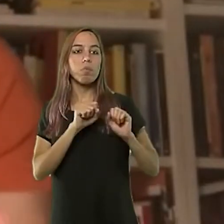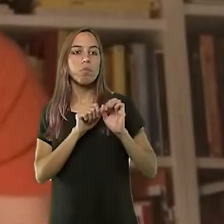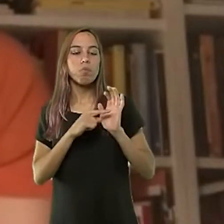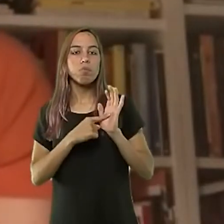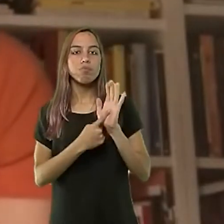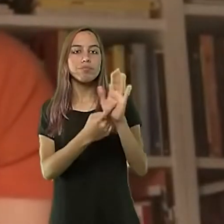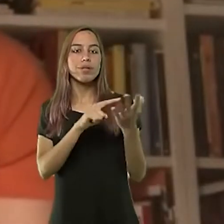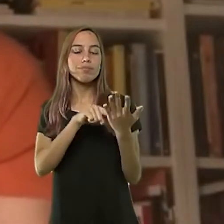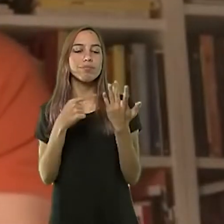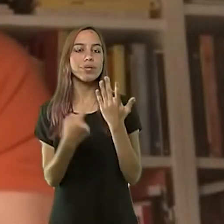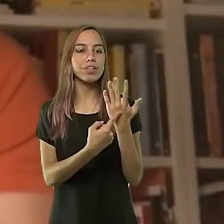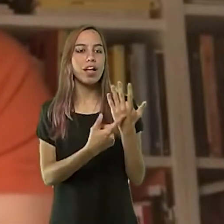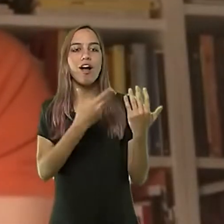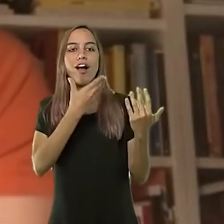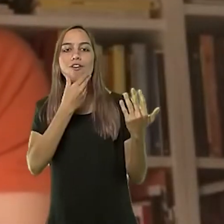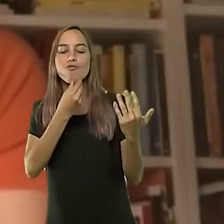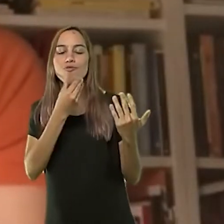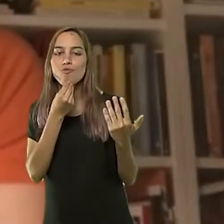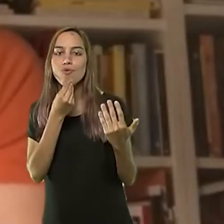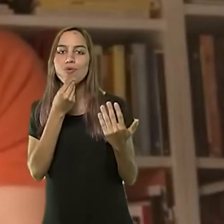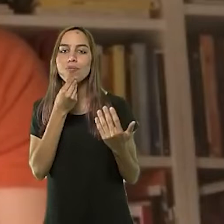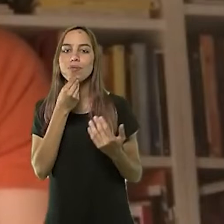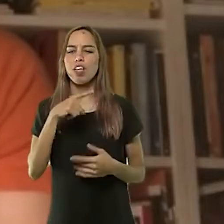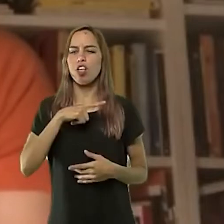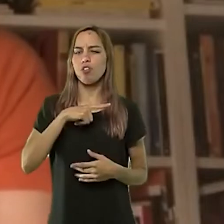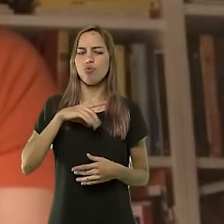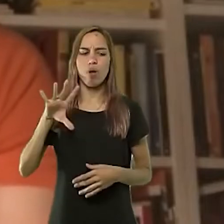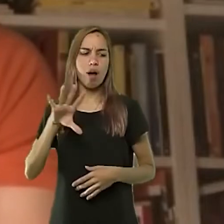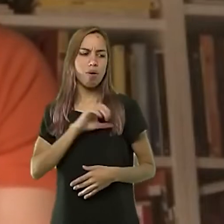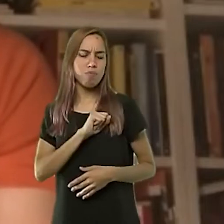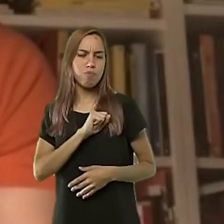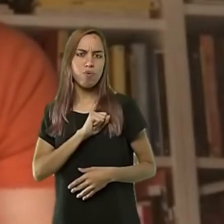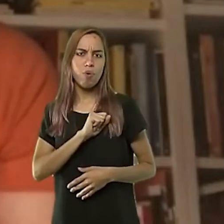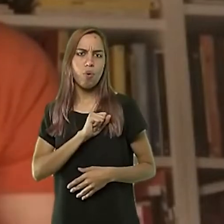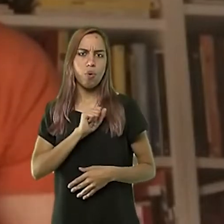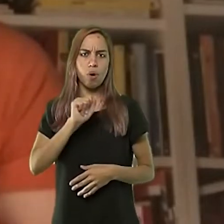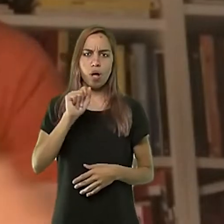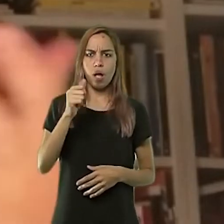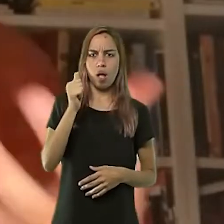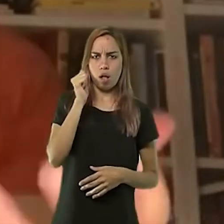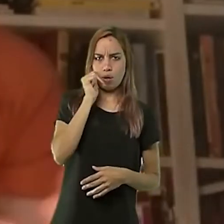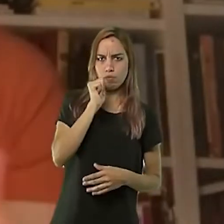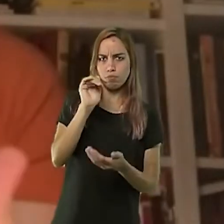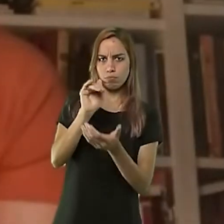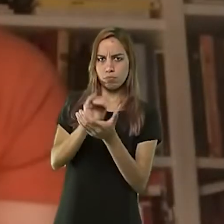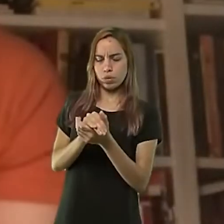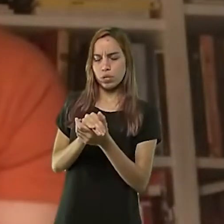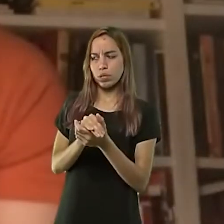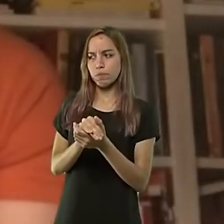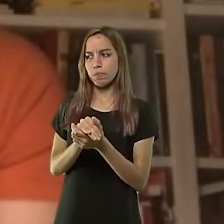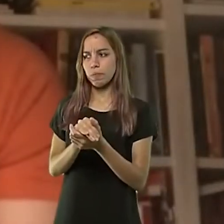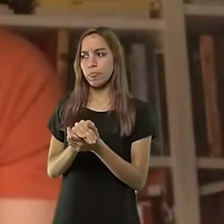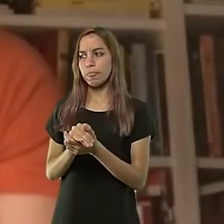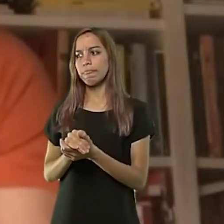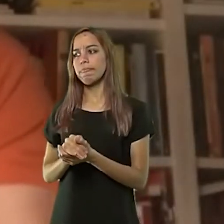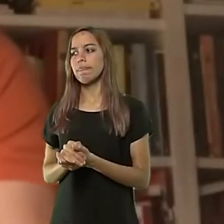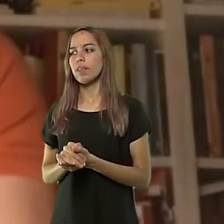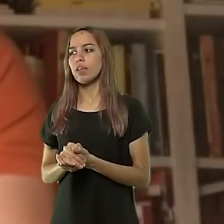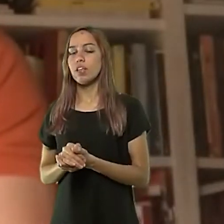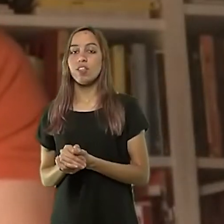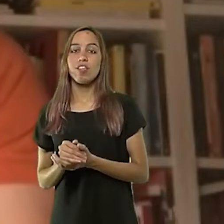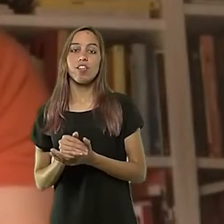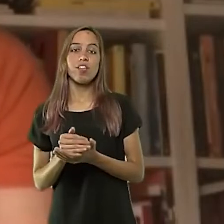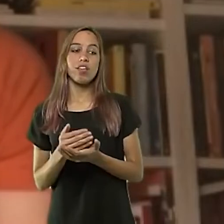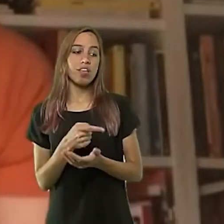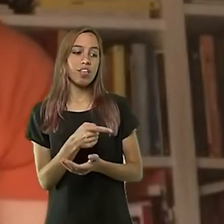deste pintor, do amor que ele tinha à Alma Mahler, a ponto de poder acreditar que poderia tornar